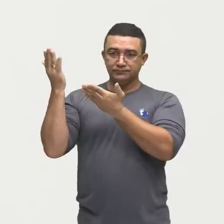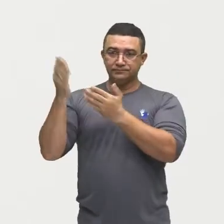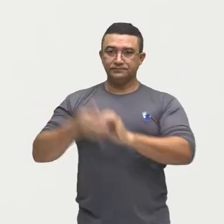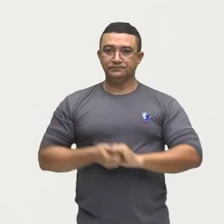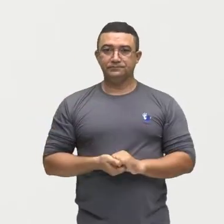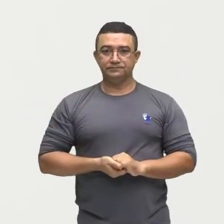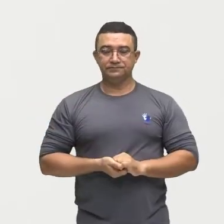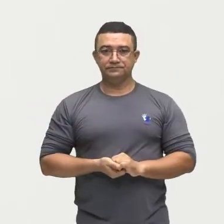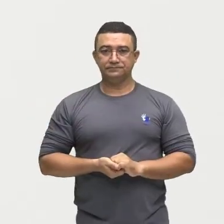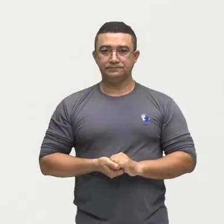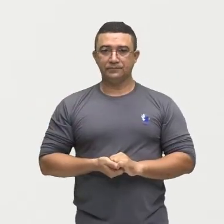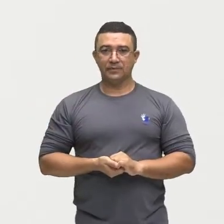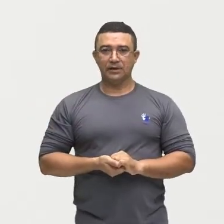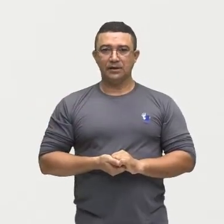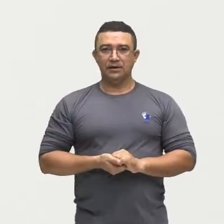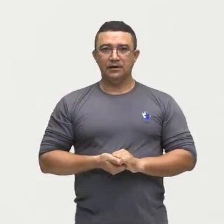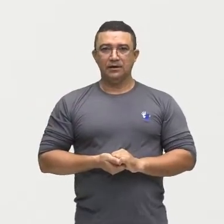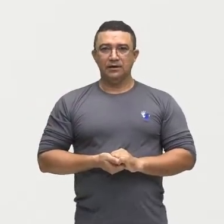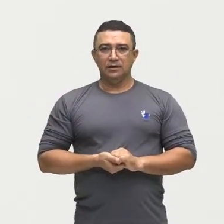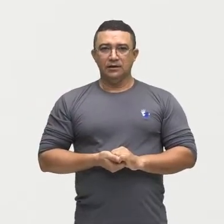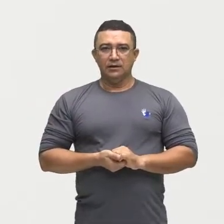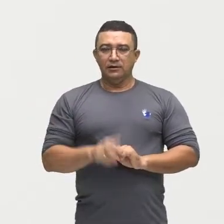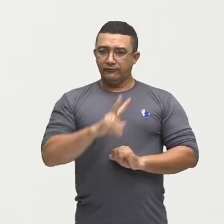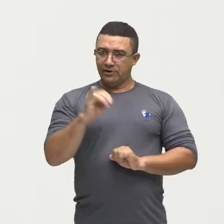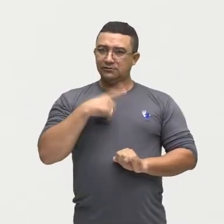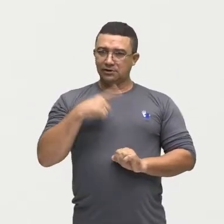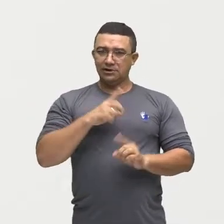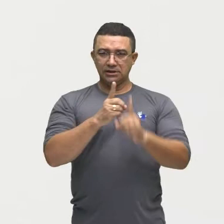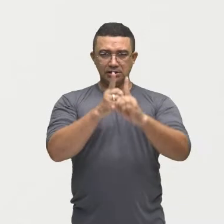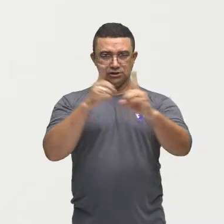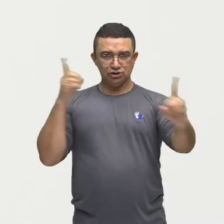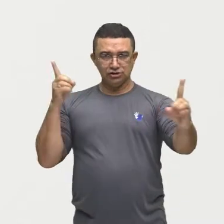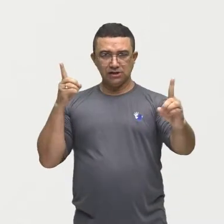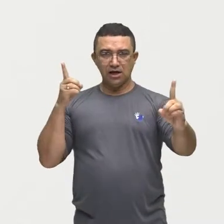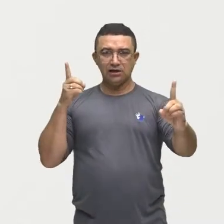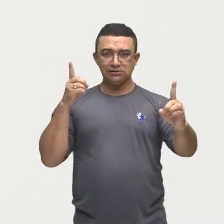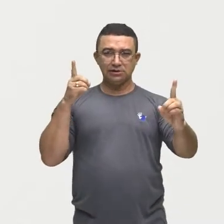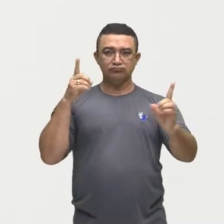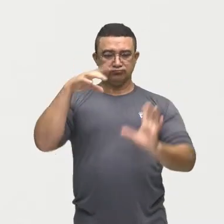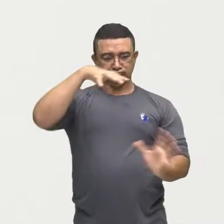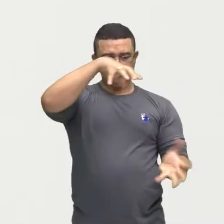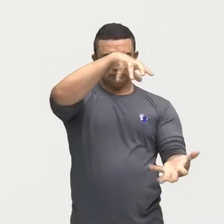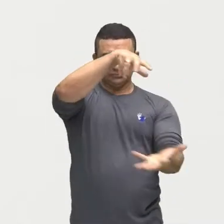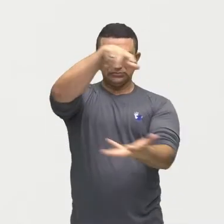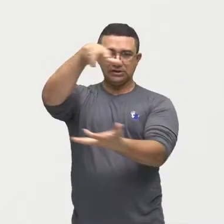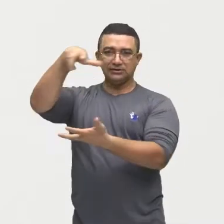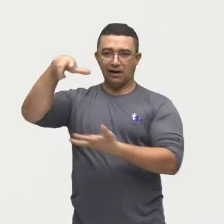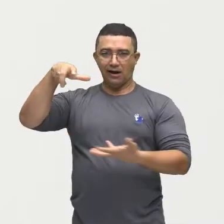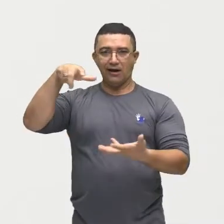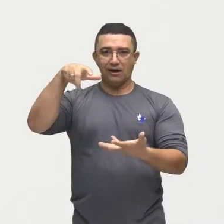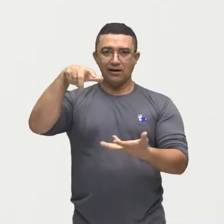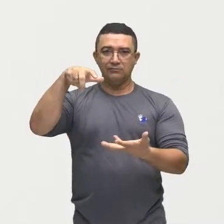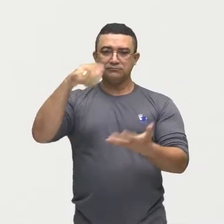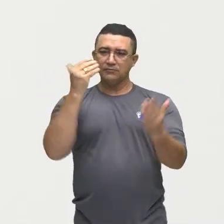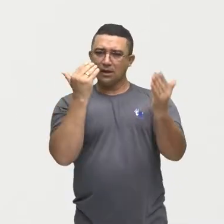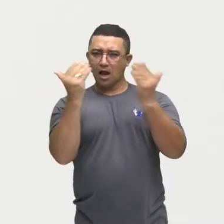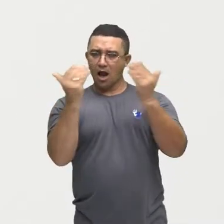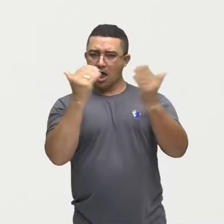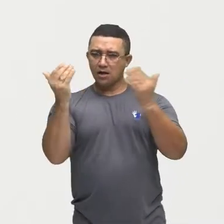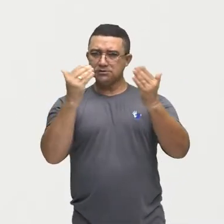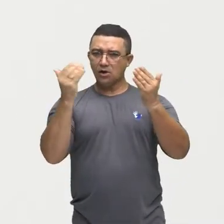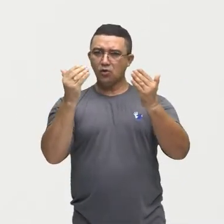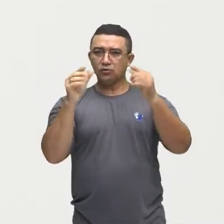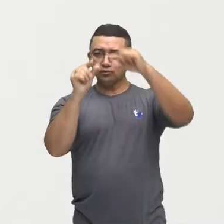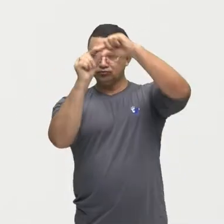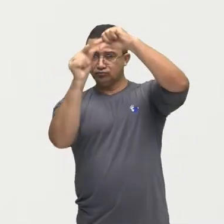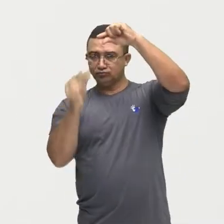gente já vai ter aí a distância da superfície terrestre, da superfície da Terra, com relação ao